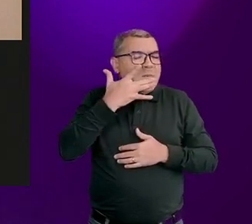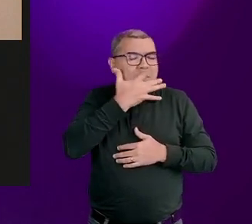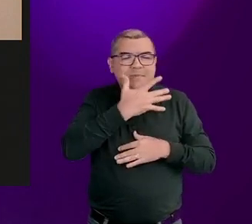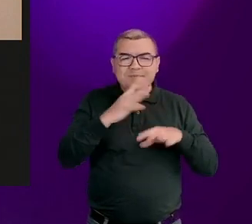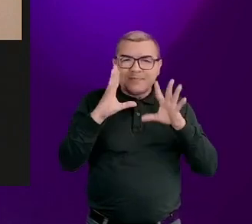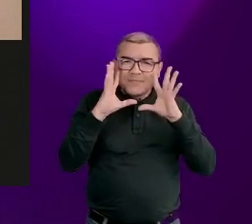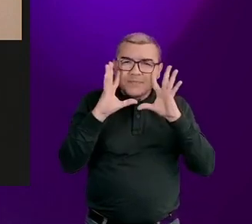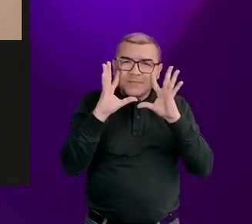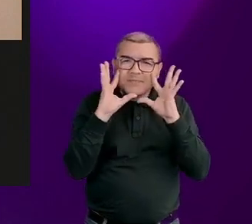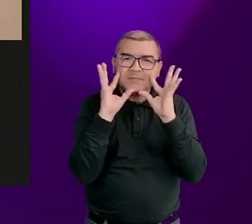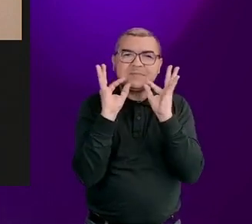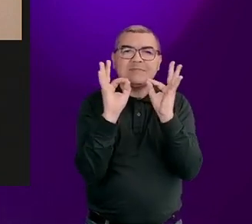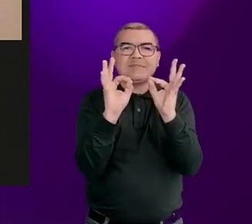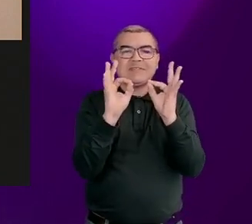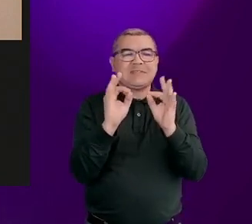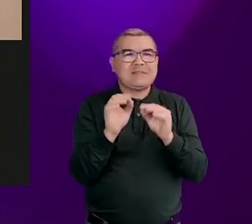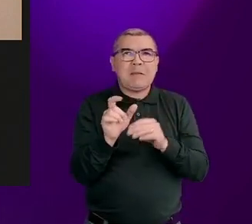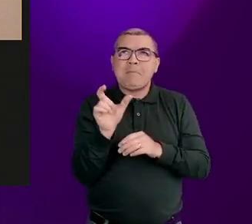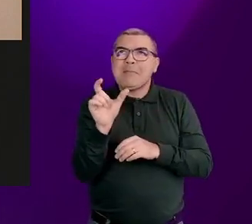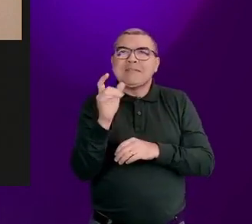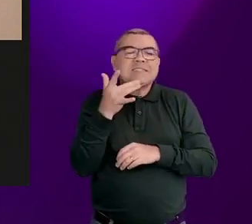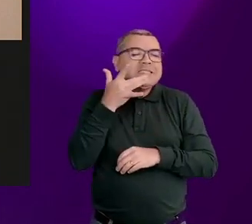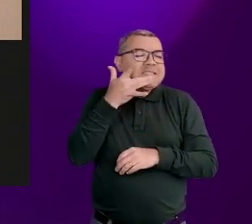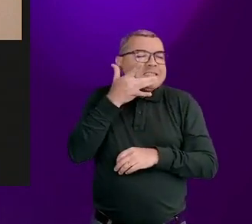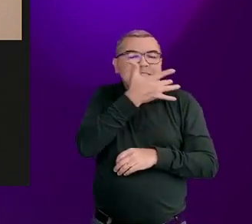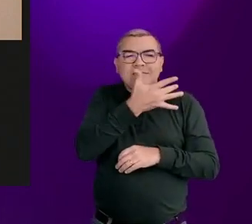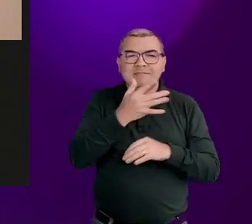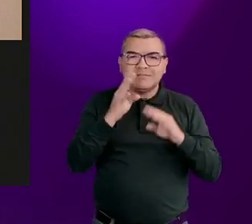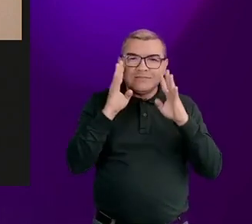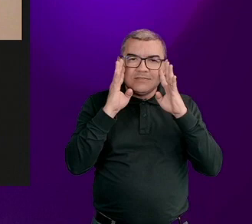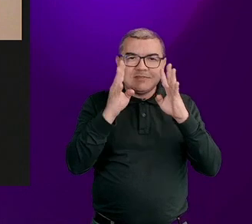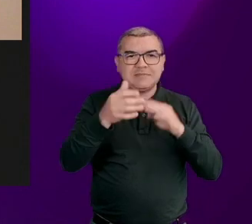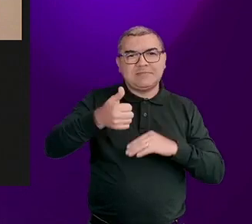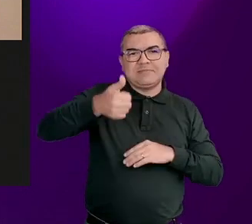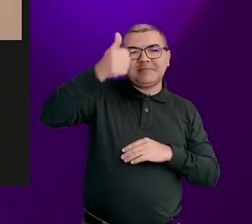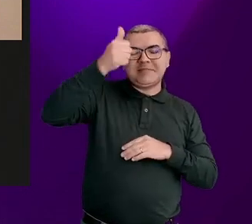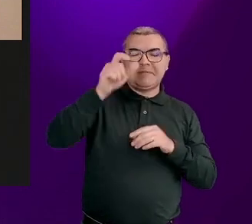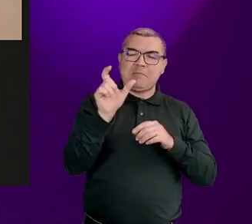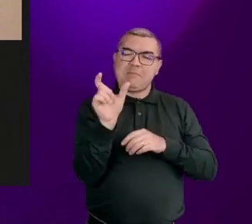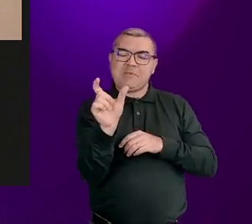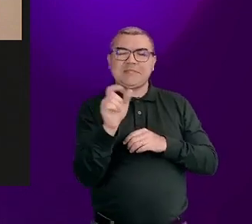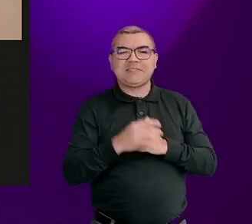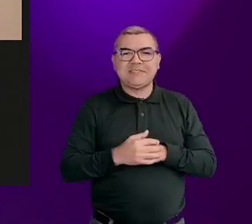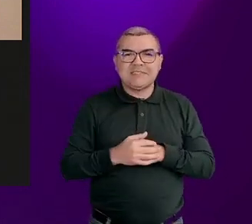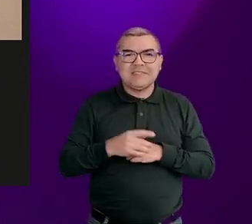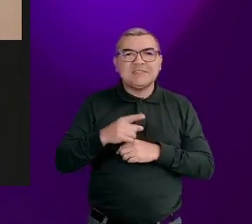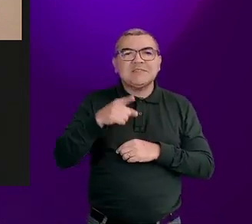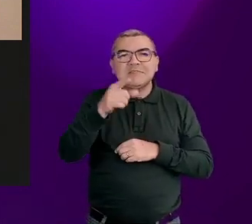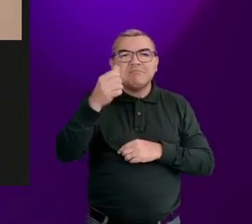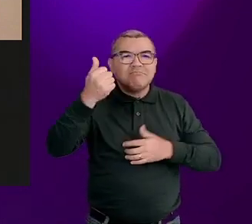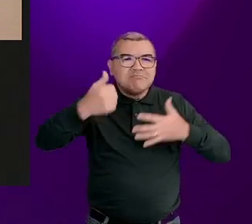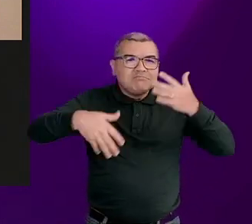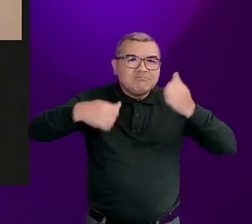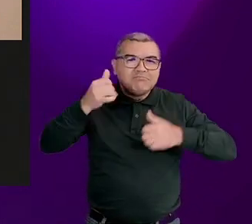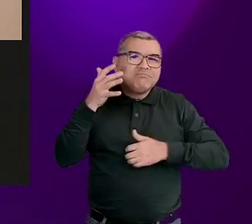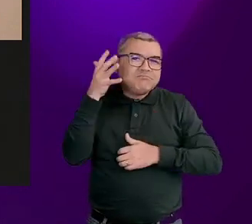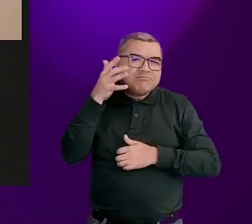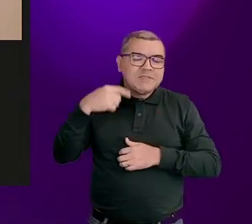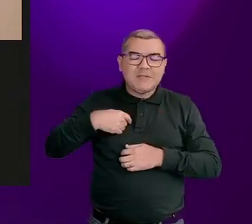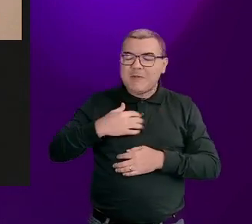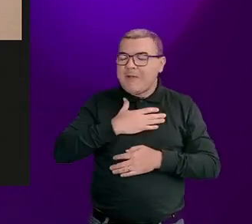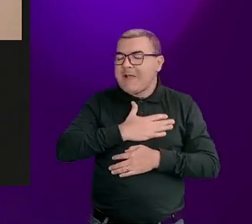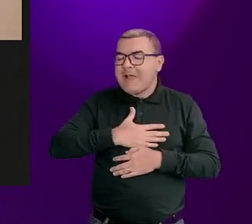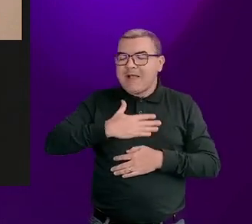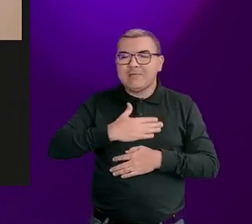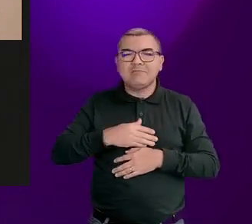deliciosa. Eu acho que é a melhor palavra para poder definir a sensação que você me dá todas as vezes em que eu